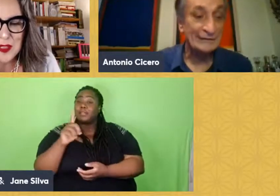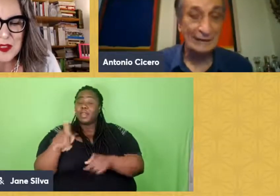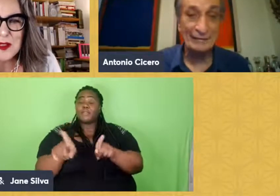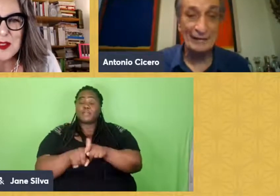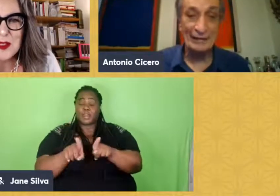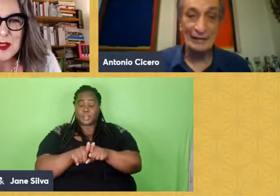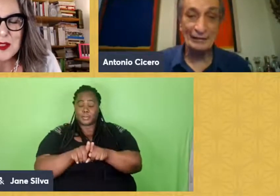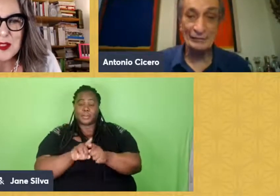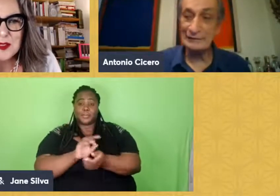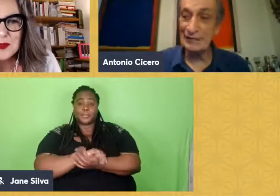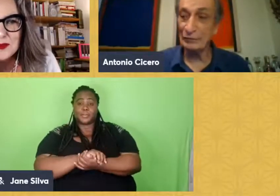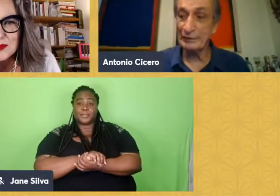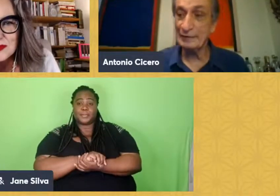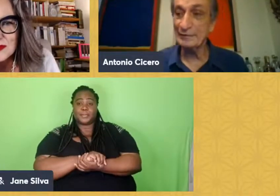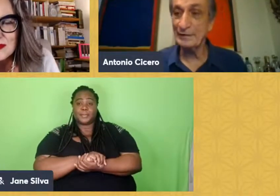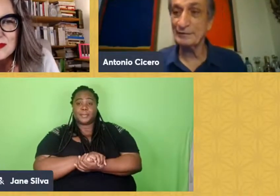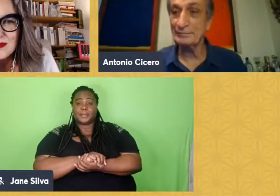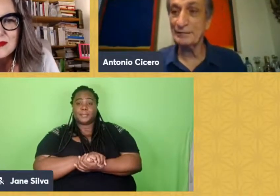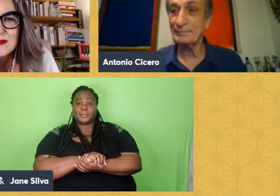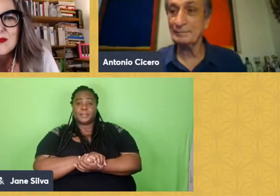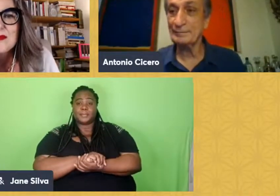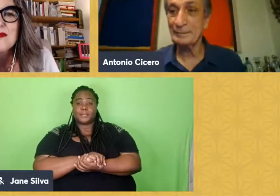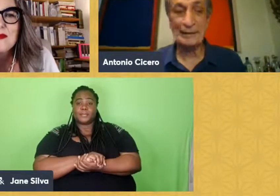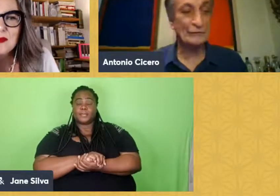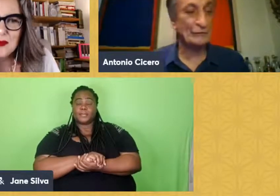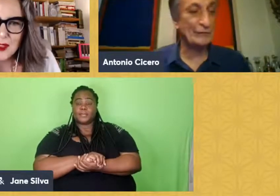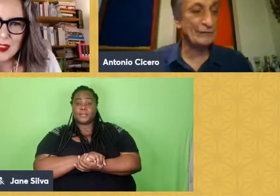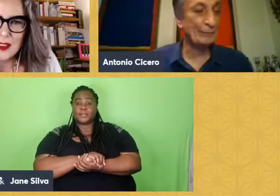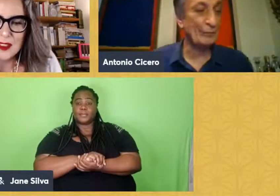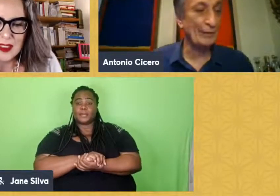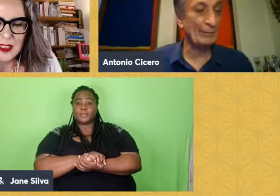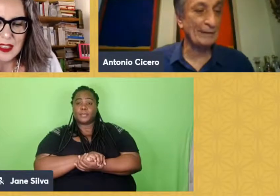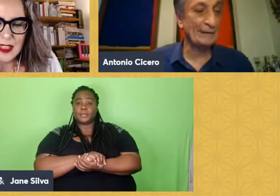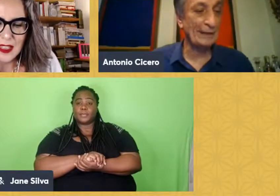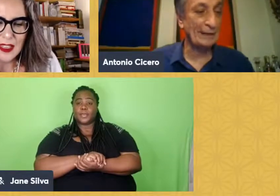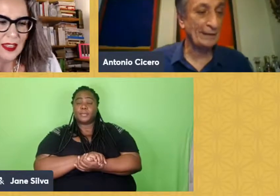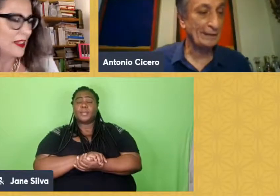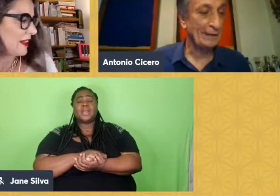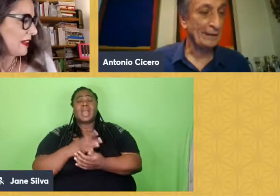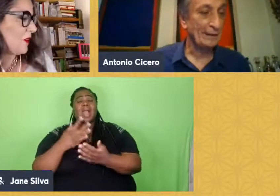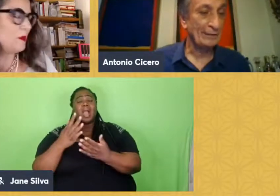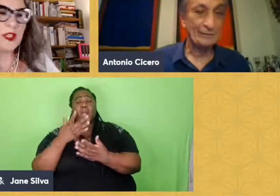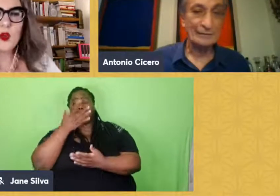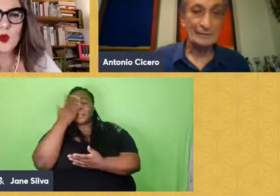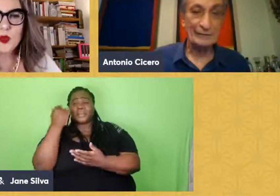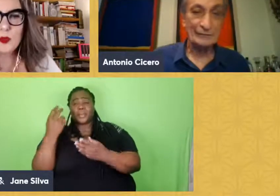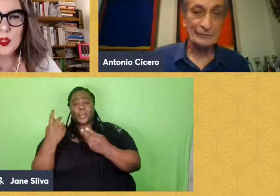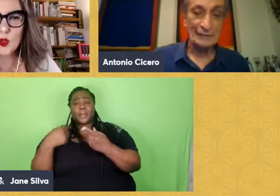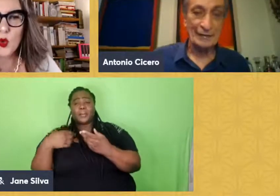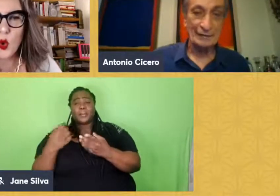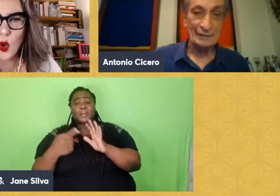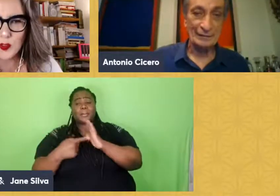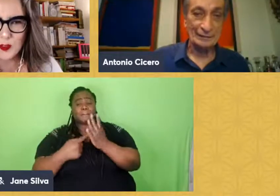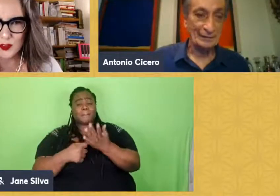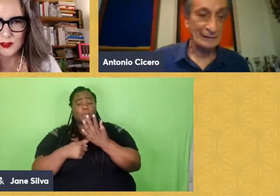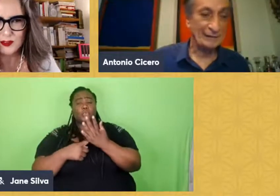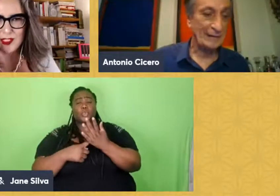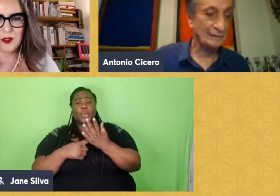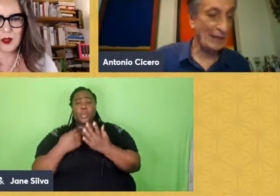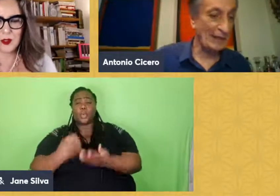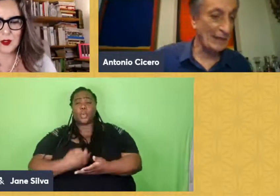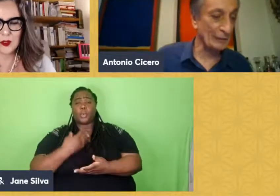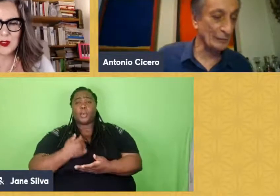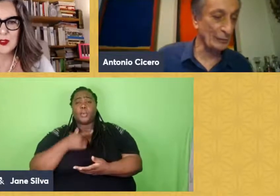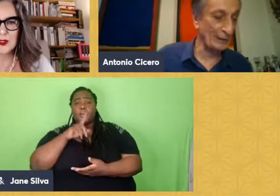então, eu não sei, alguém me passou esse poema até. o bico do corvo,